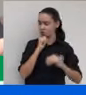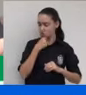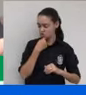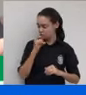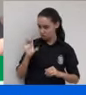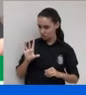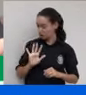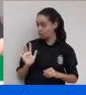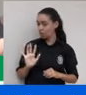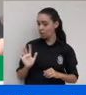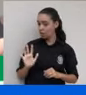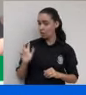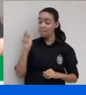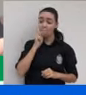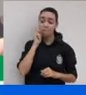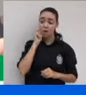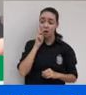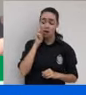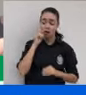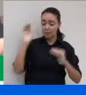Paraíba me